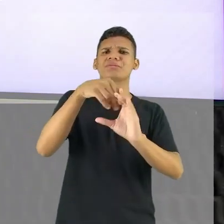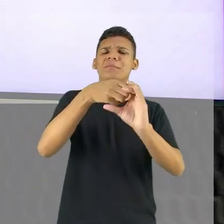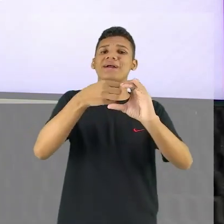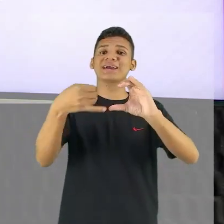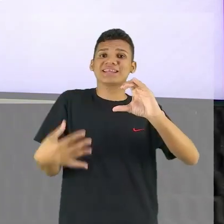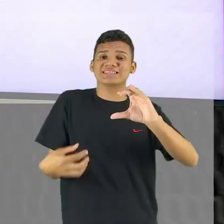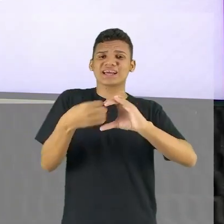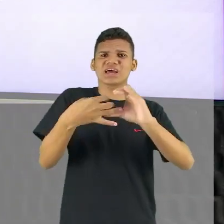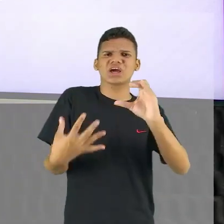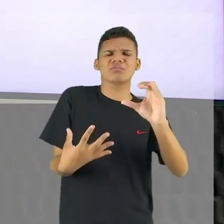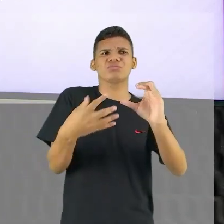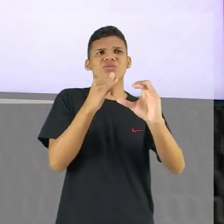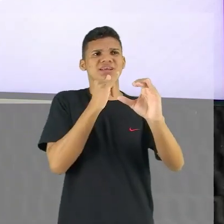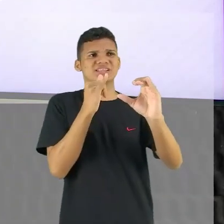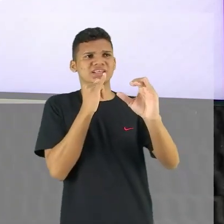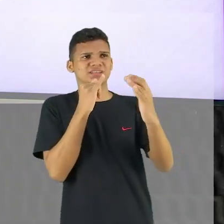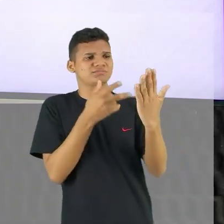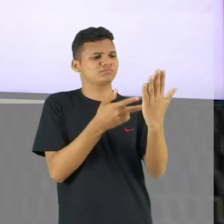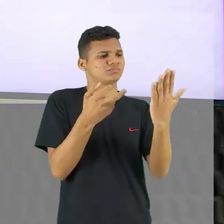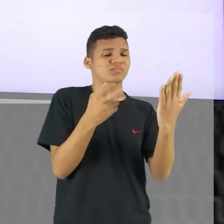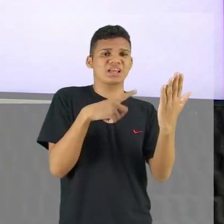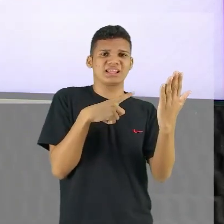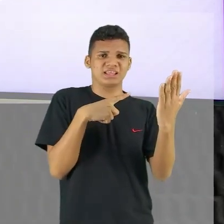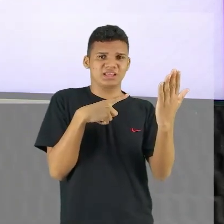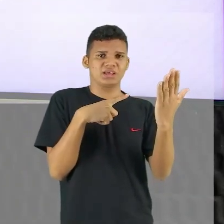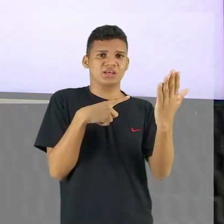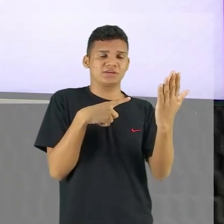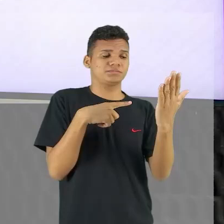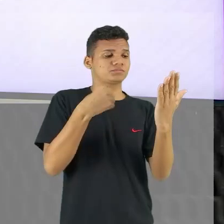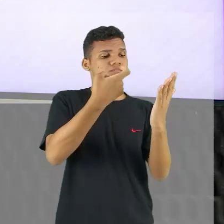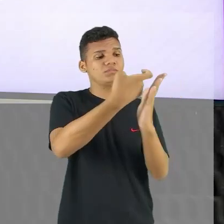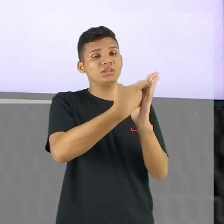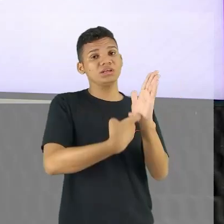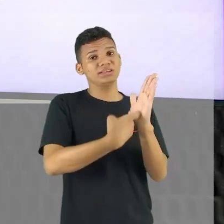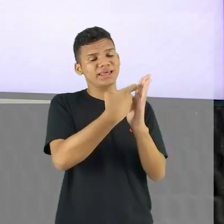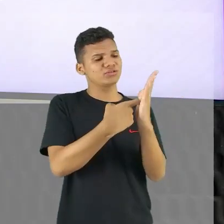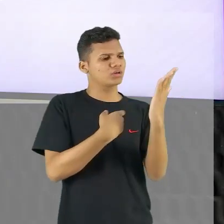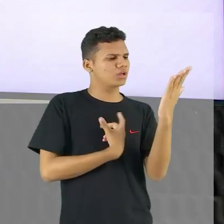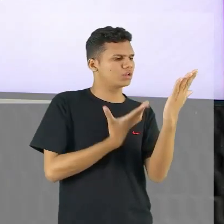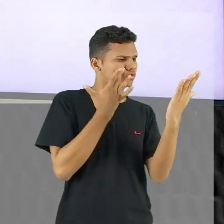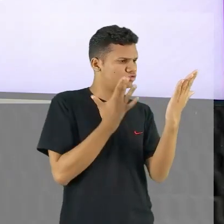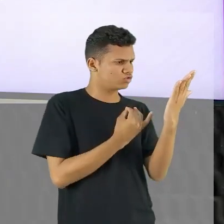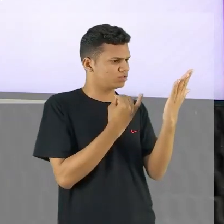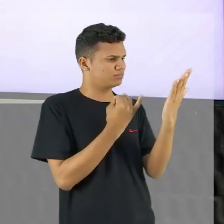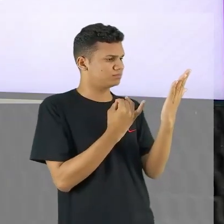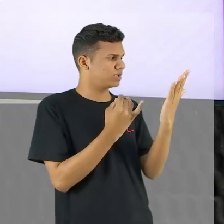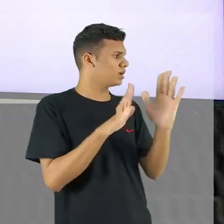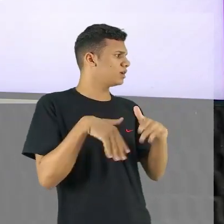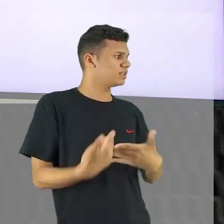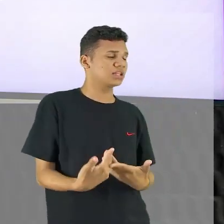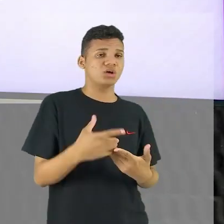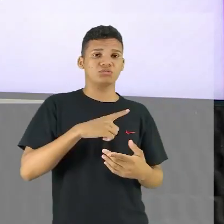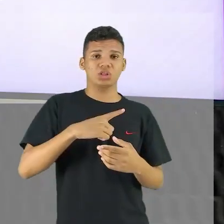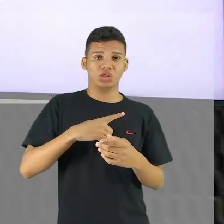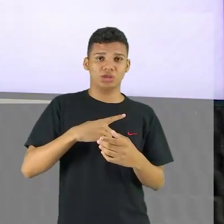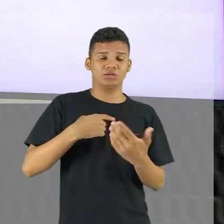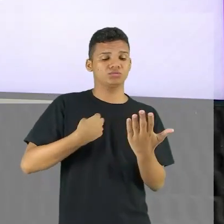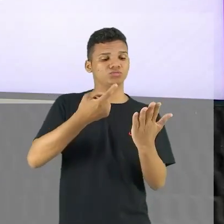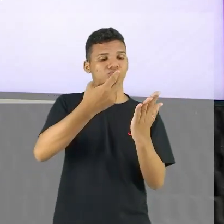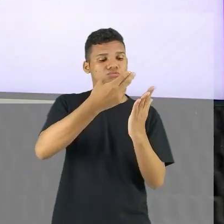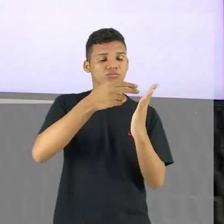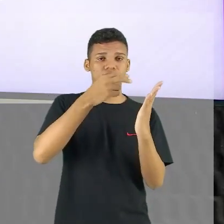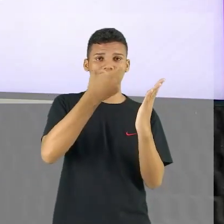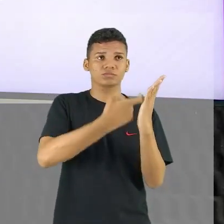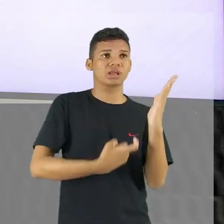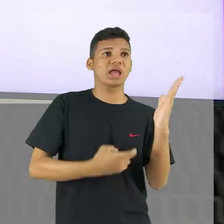característica estilística, né? Uma característica de elemento tipográfico que chama atenção. Nos versos desse poema, o